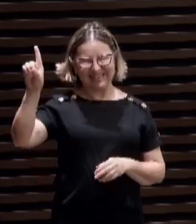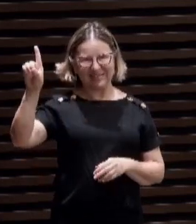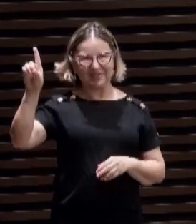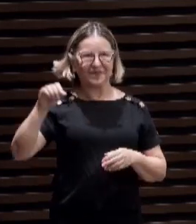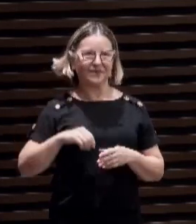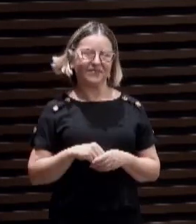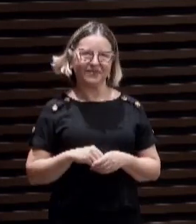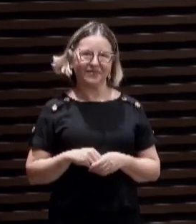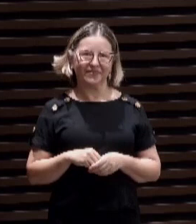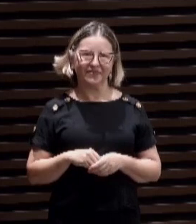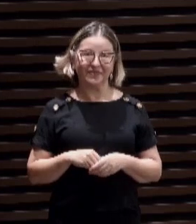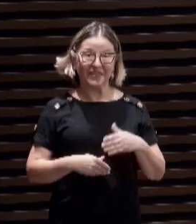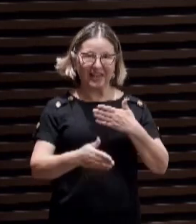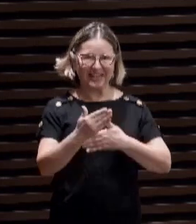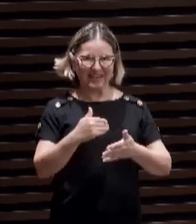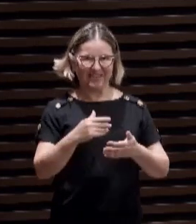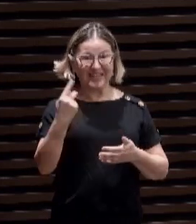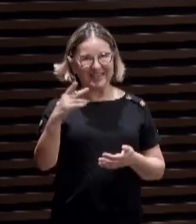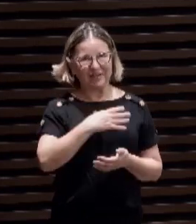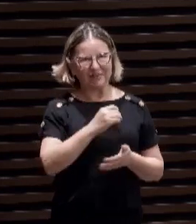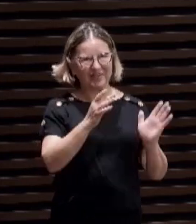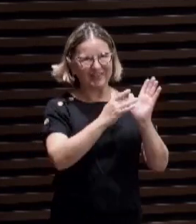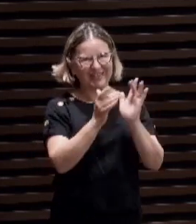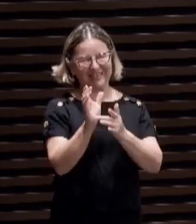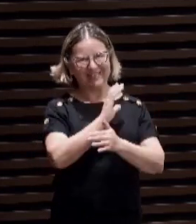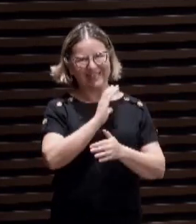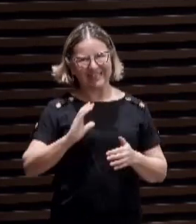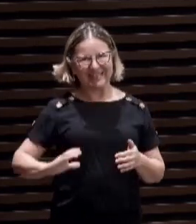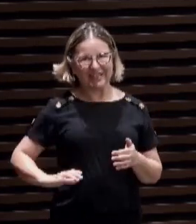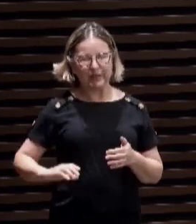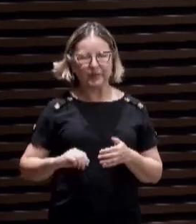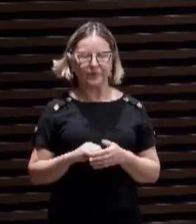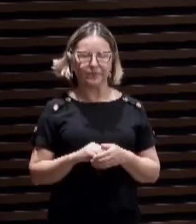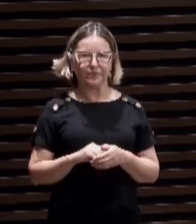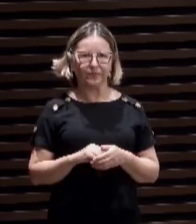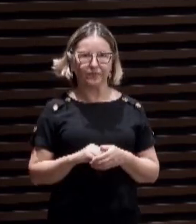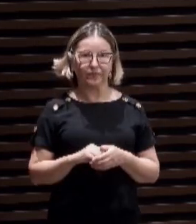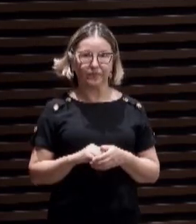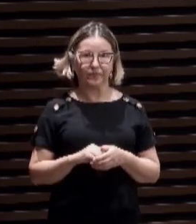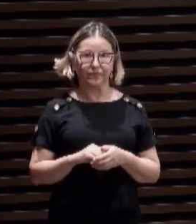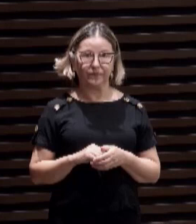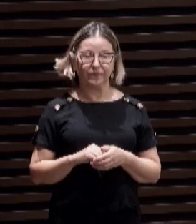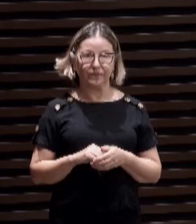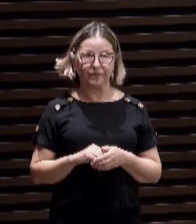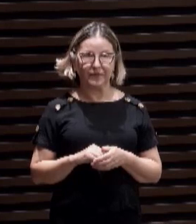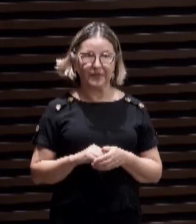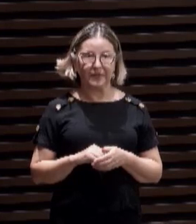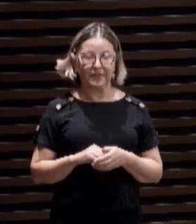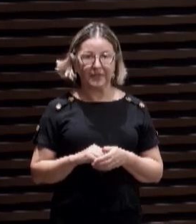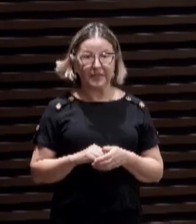por meio do seu Filho Jesus Cristo. Se não fosse assim, a